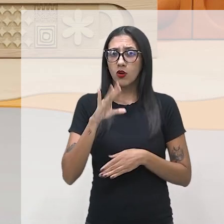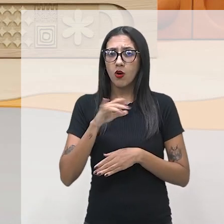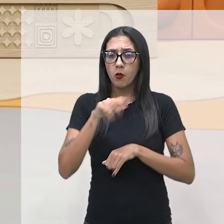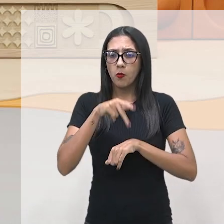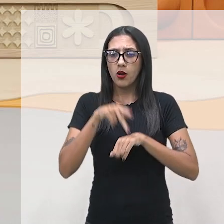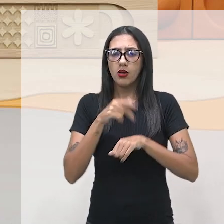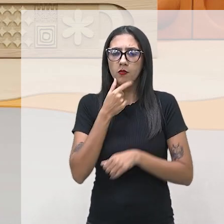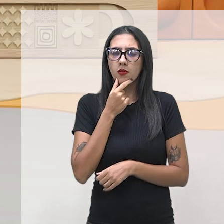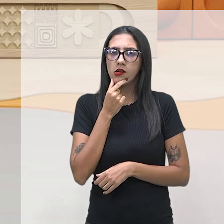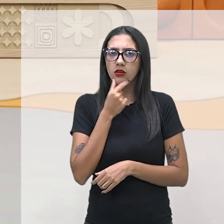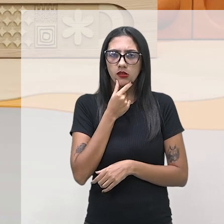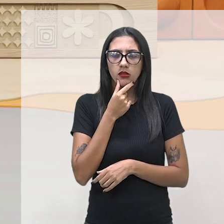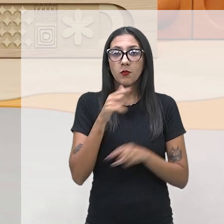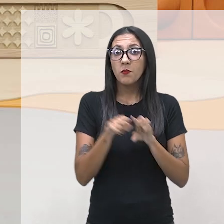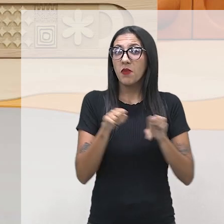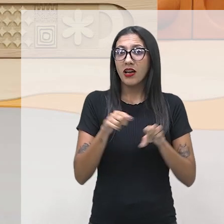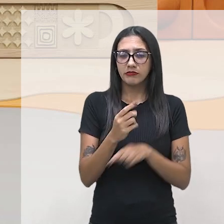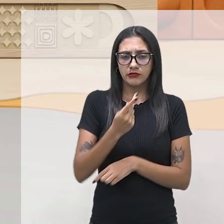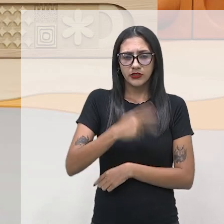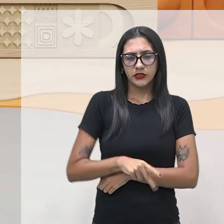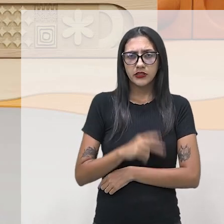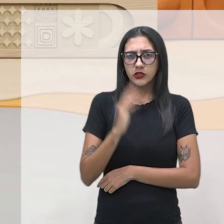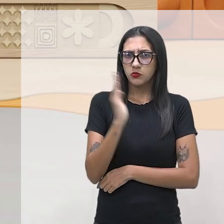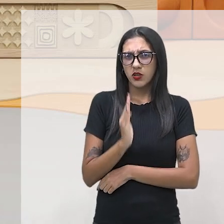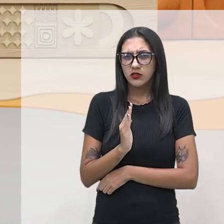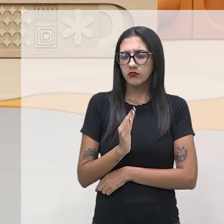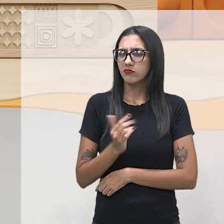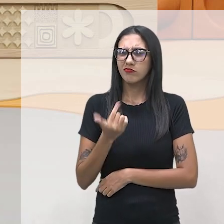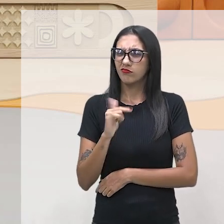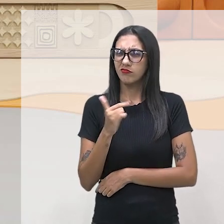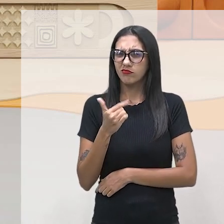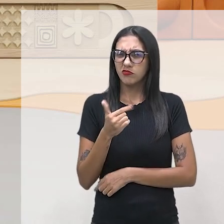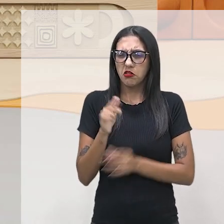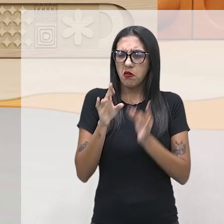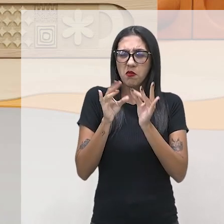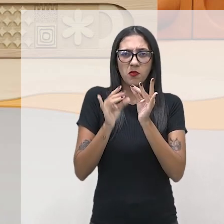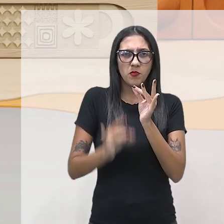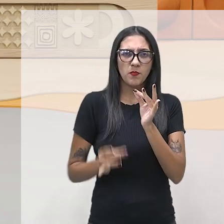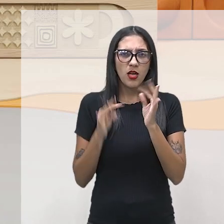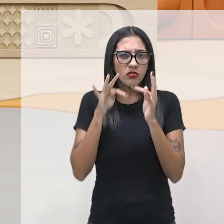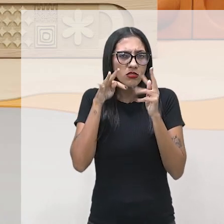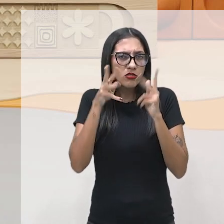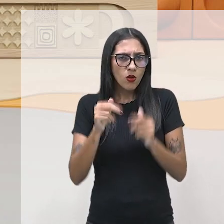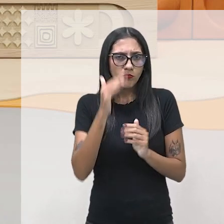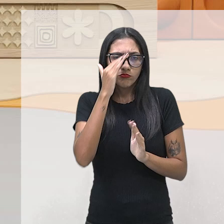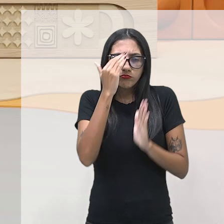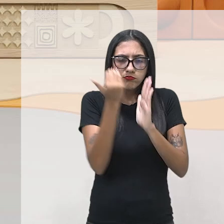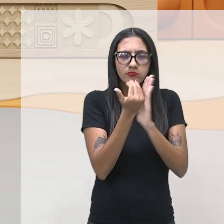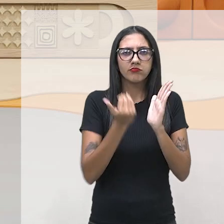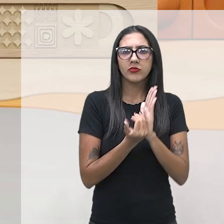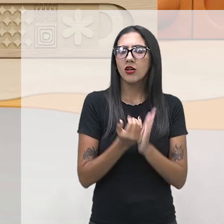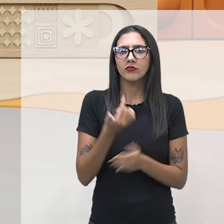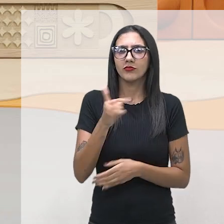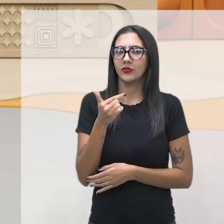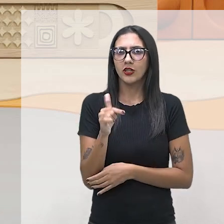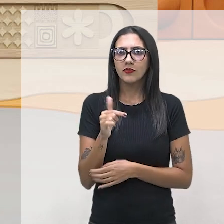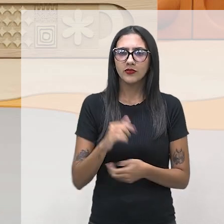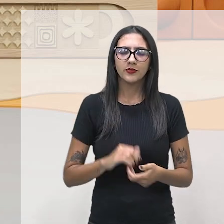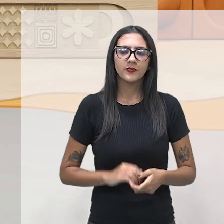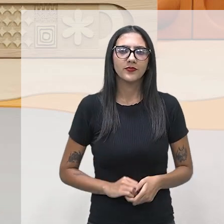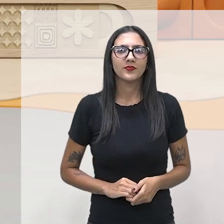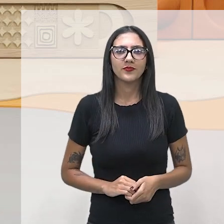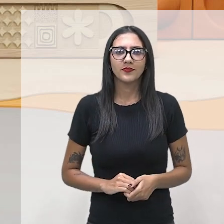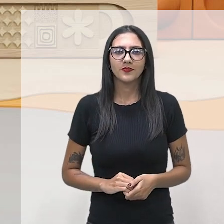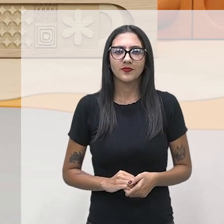Inglaterra, mas que, de fato, aqui no Brasil, ela não foi totalmente, na sua totalidade, obedecida. Vamos,